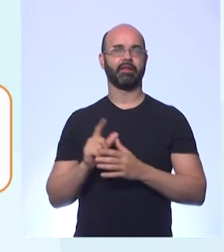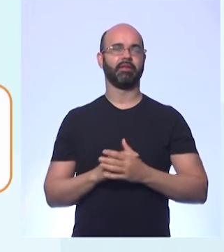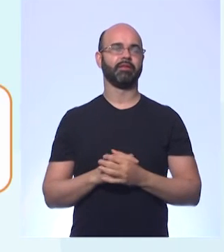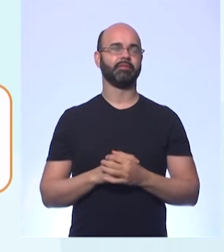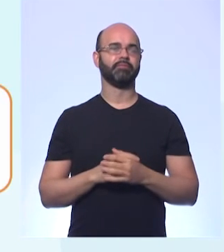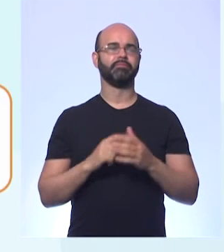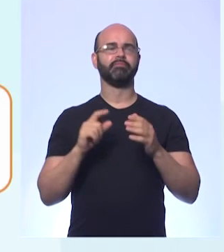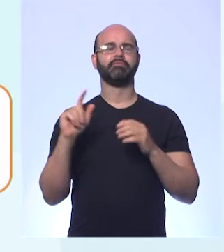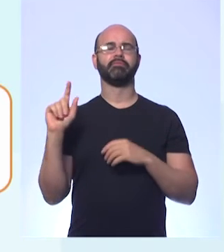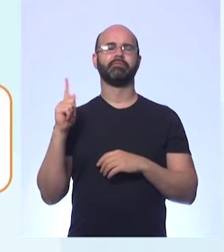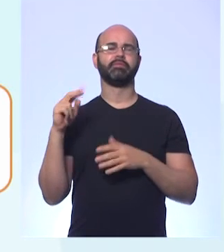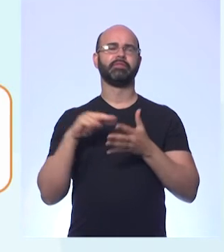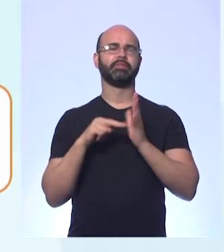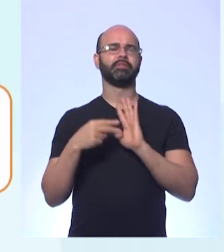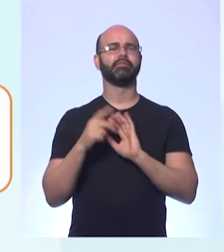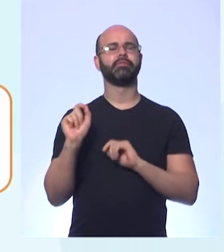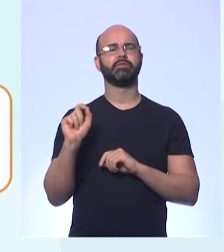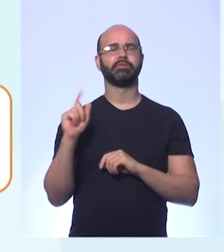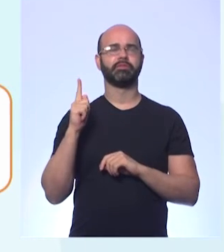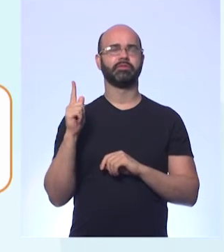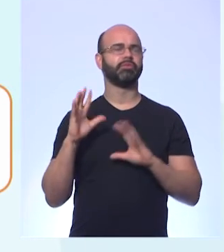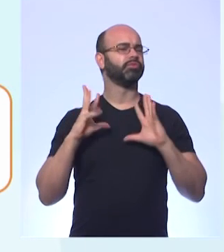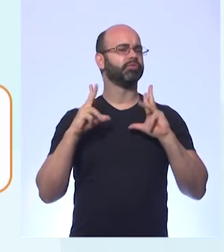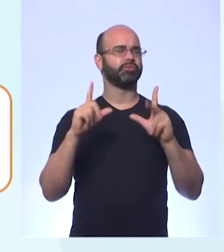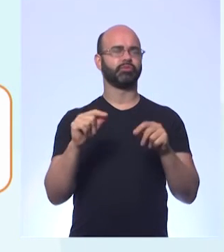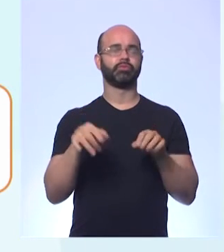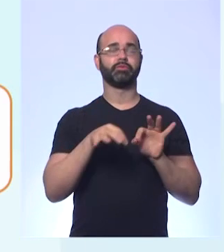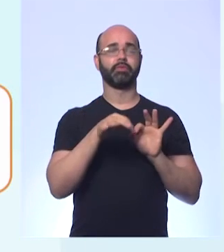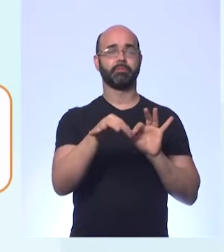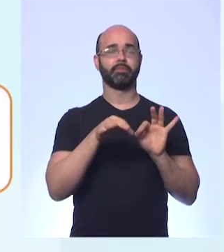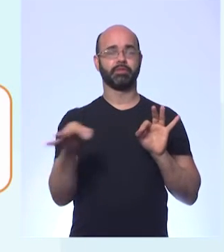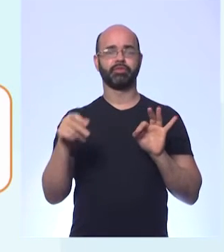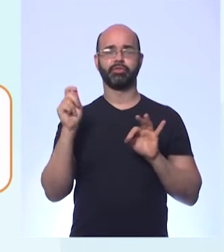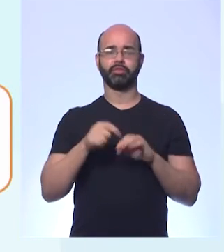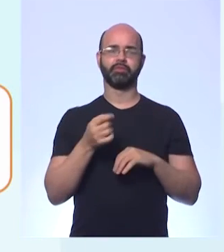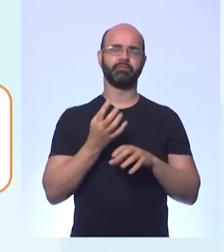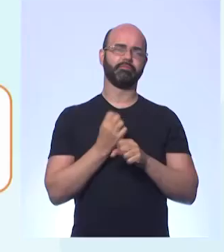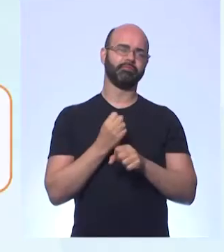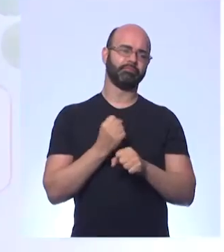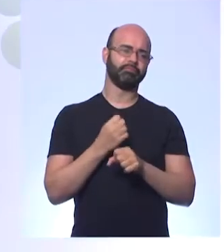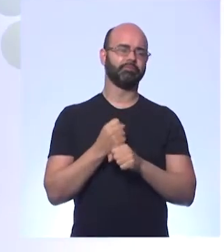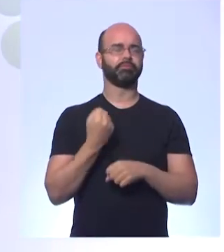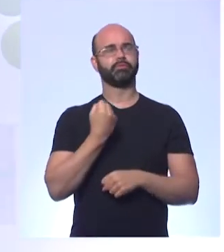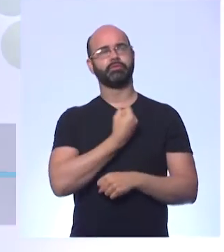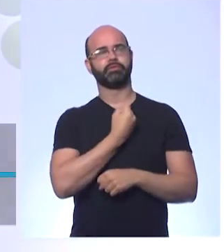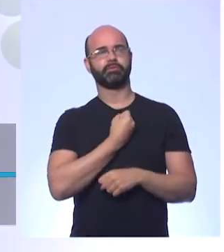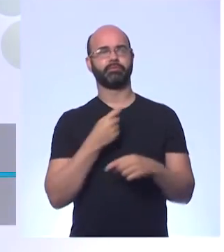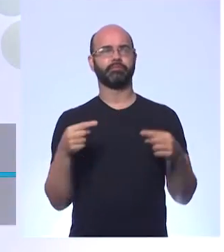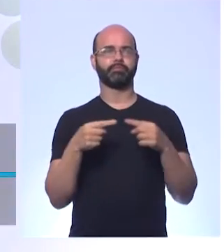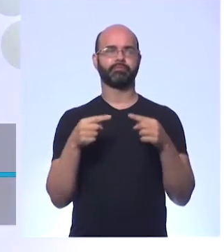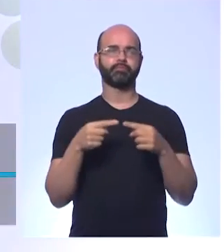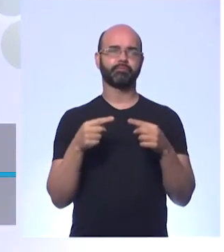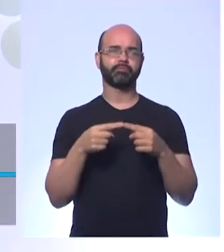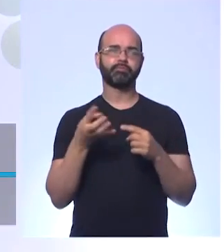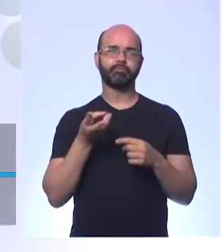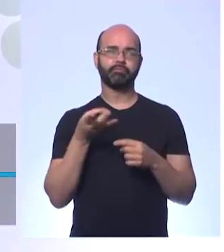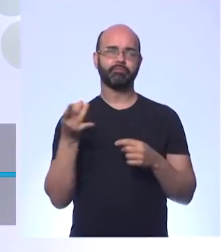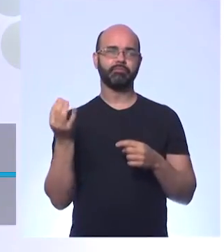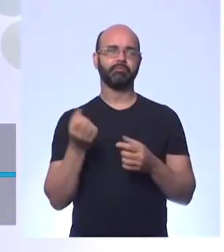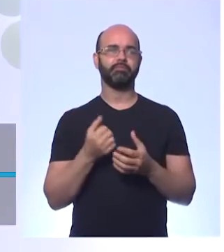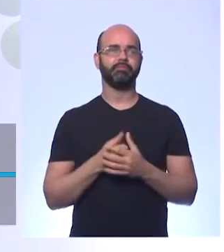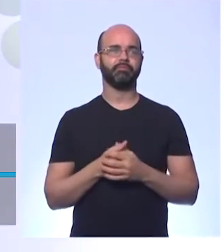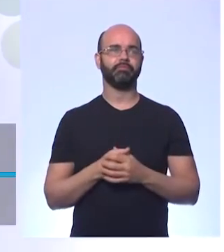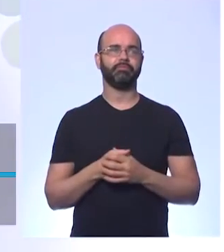é uma grandeza, tá? É tudo que a gente conseguir medir, calcular, associar um número, contar, quantificar,